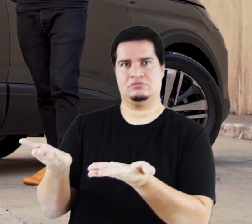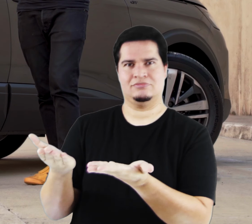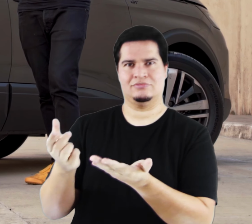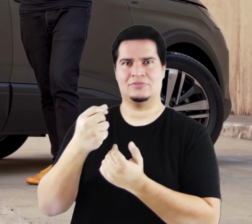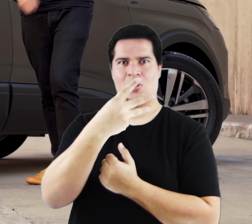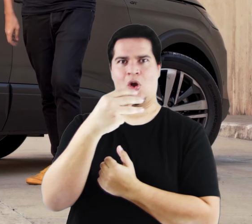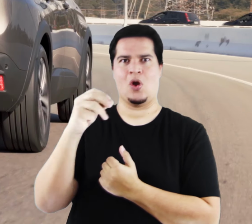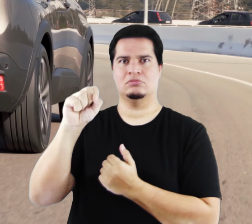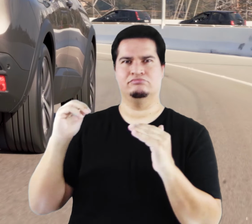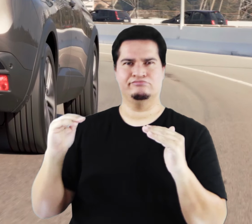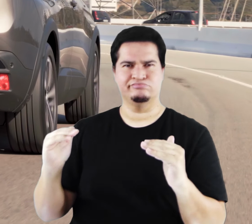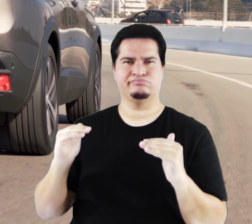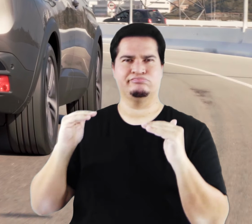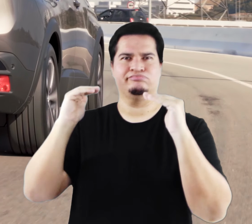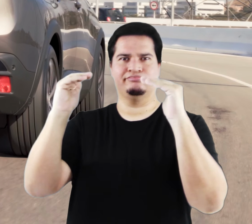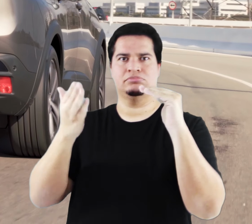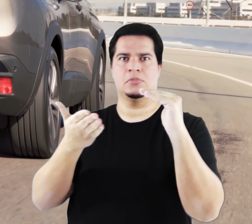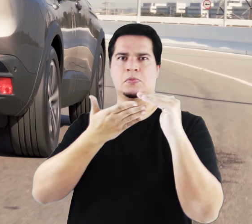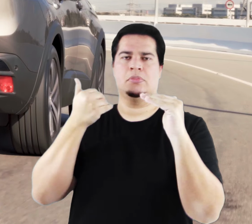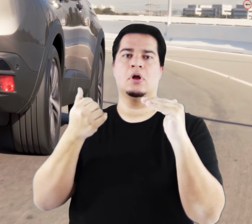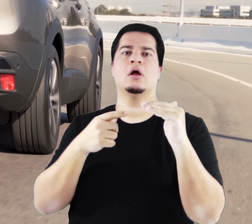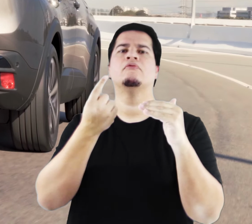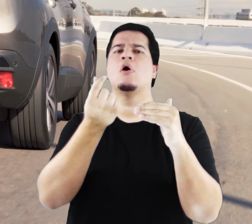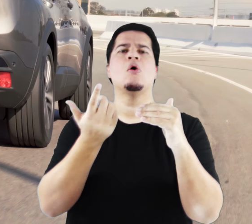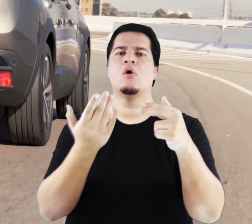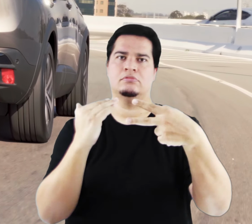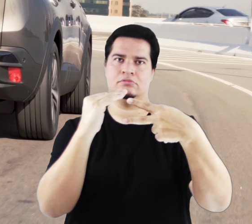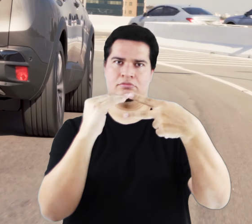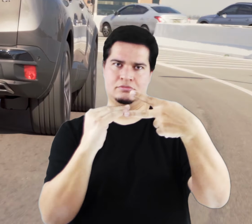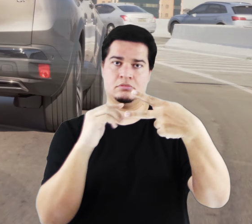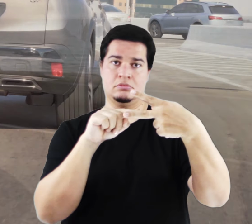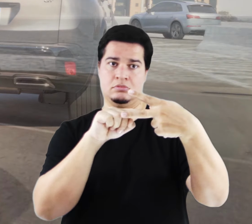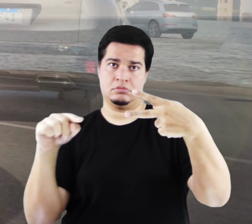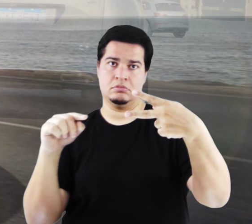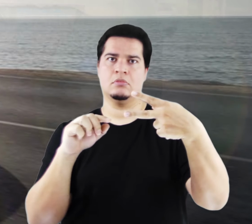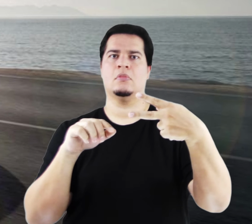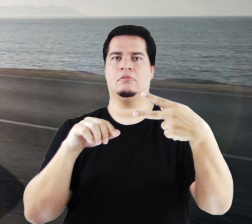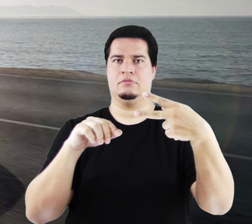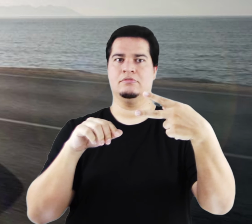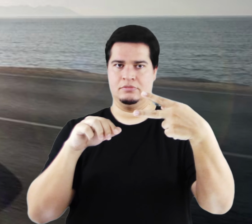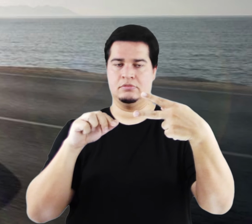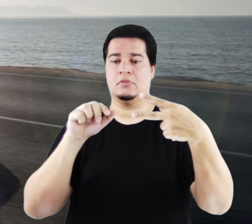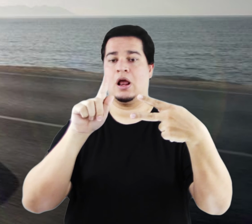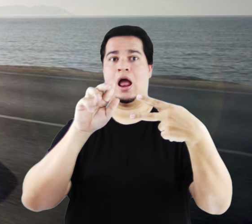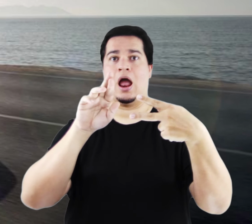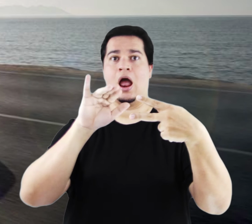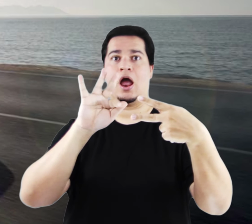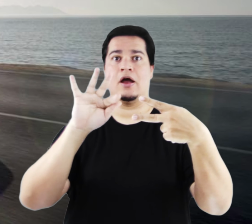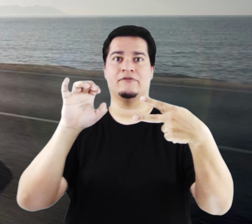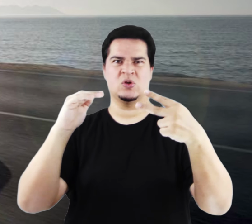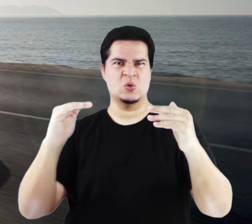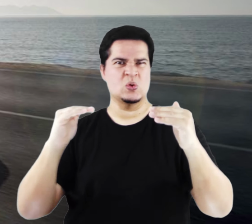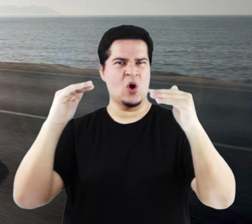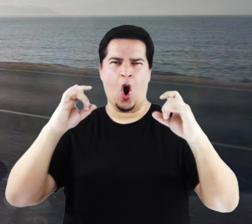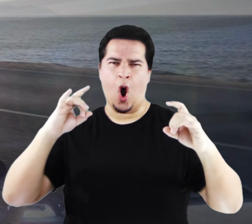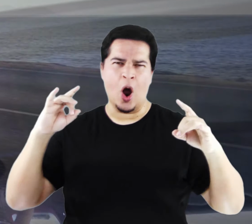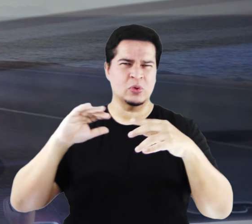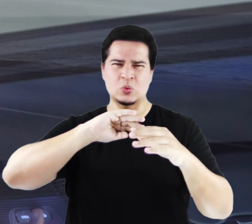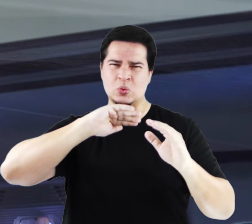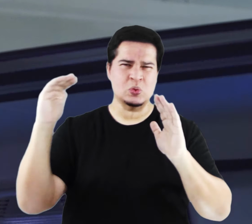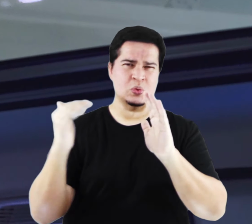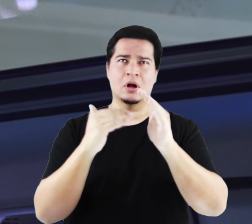do 3008. Agora a gente só tem duas versões. A Grife de 245 mil reais seria a de entrada, mas ela já vem bem completa. Já